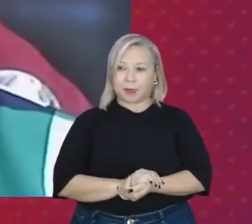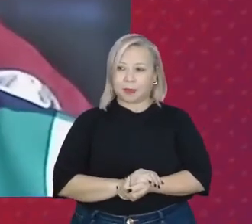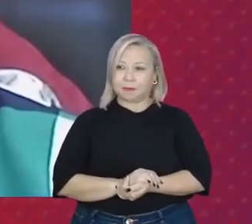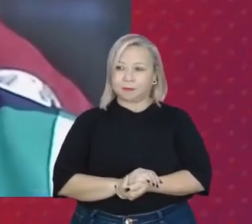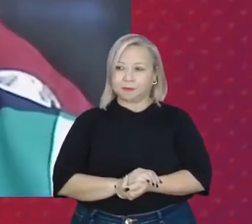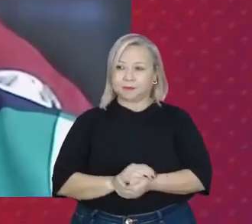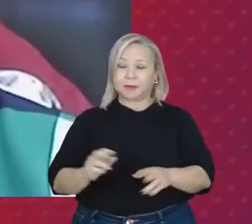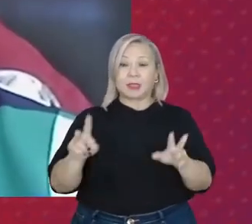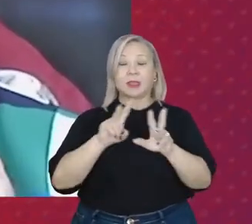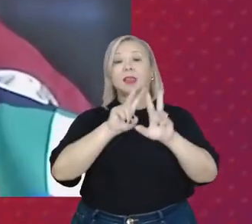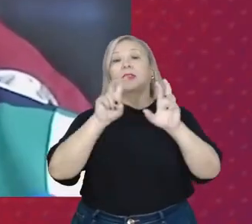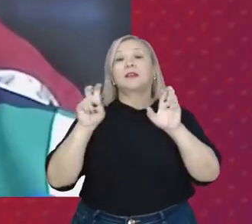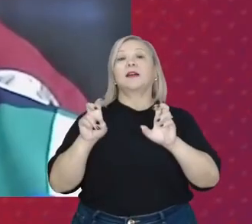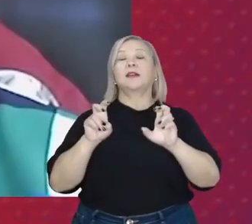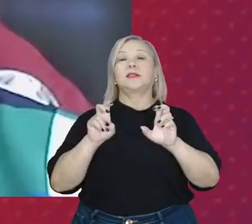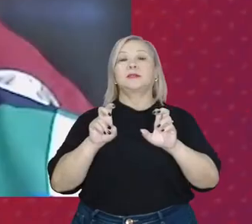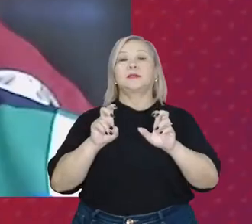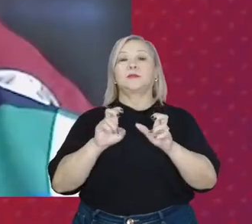a questão da